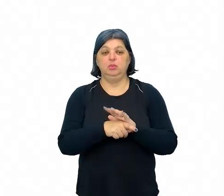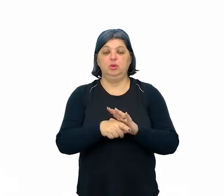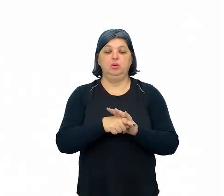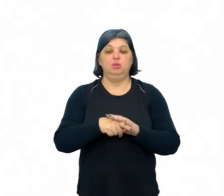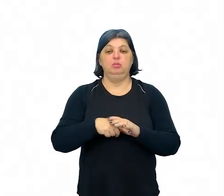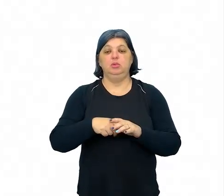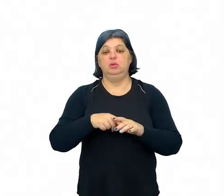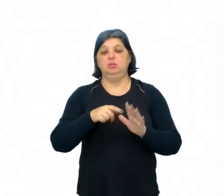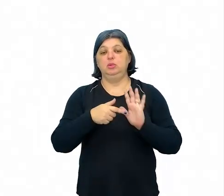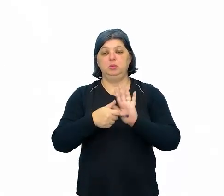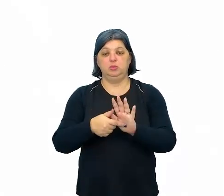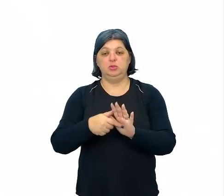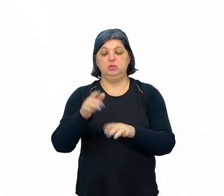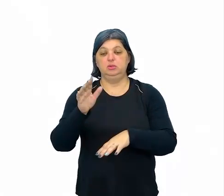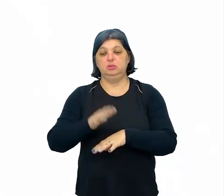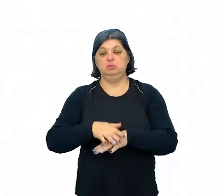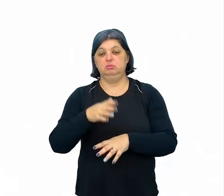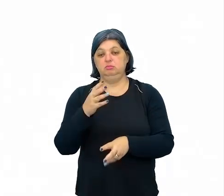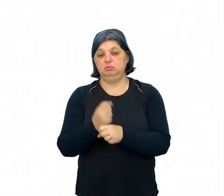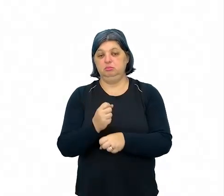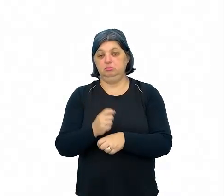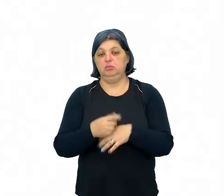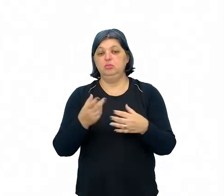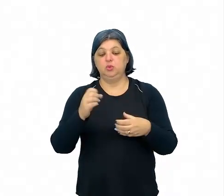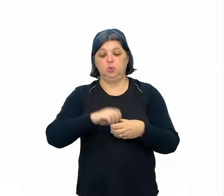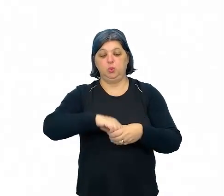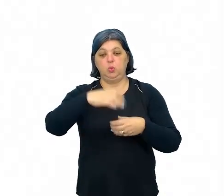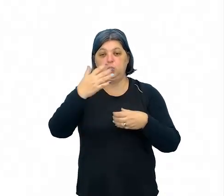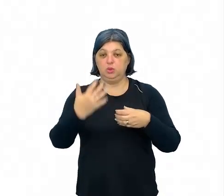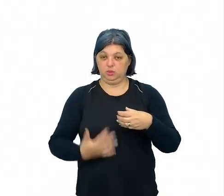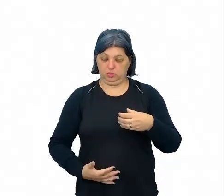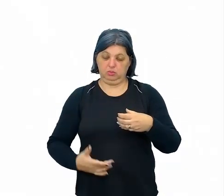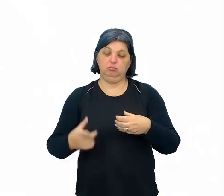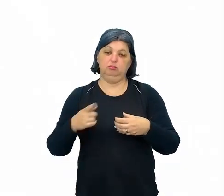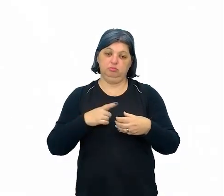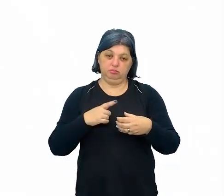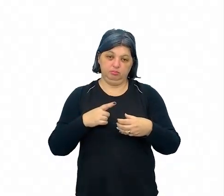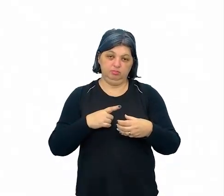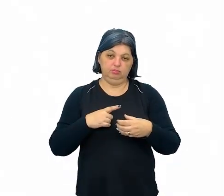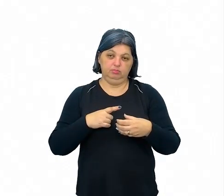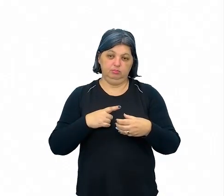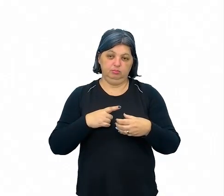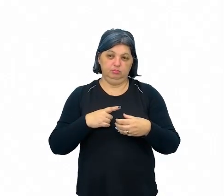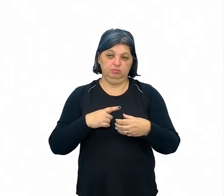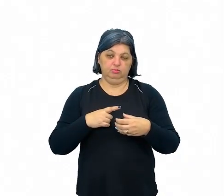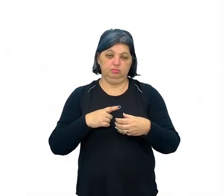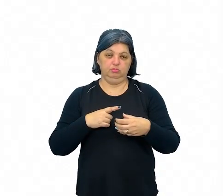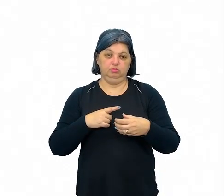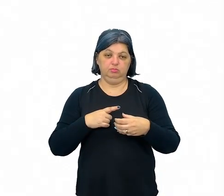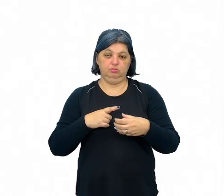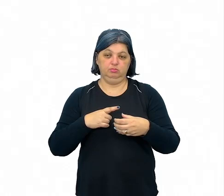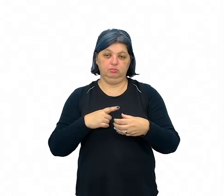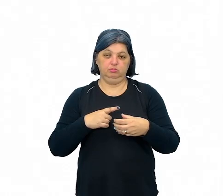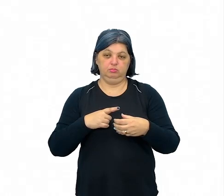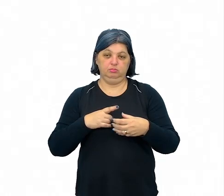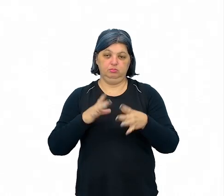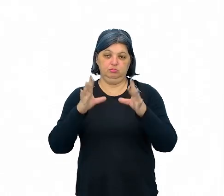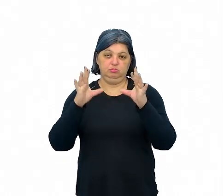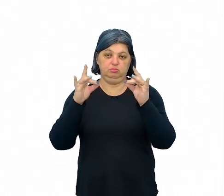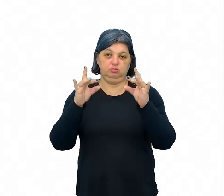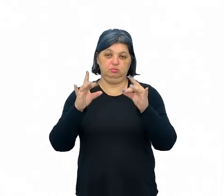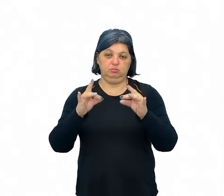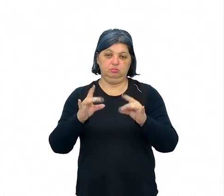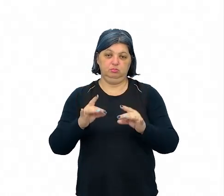aqui, matemáticos, né? Quais são os conteúdos que estão, que estão imbricados aqui,